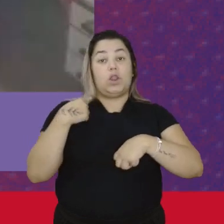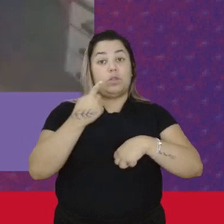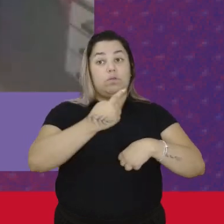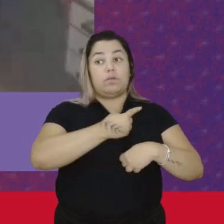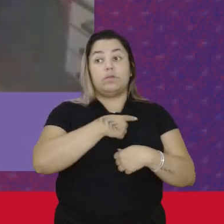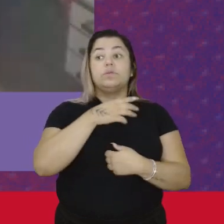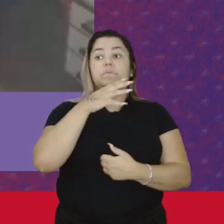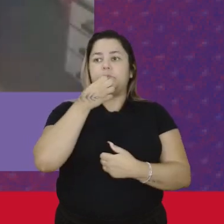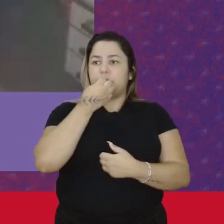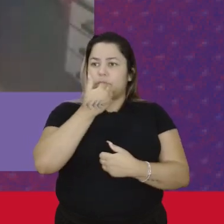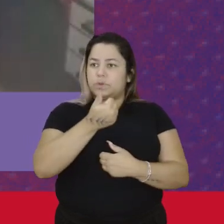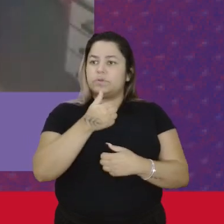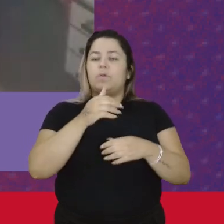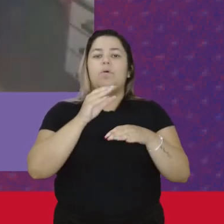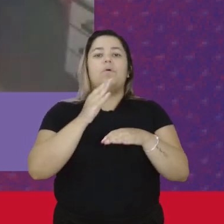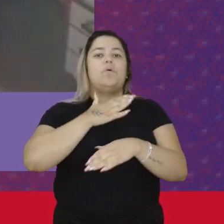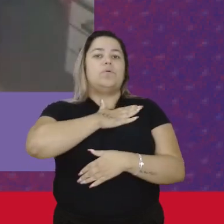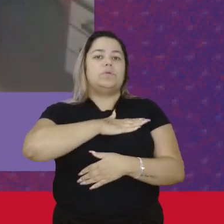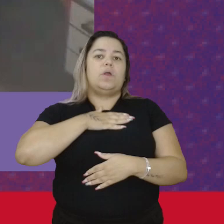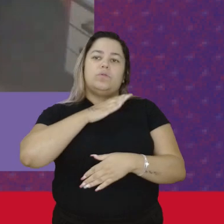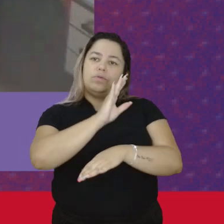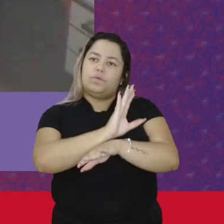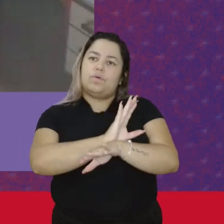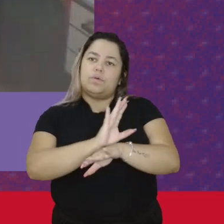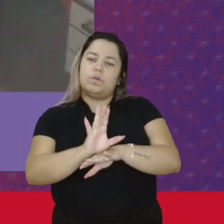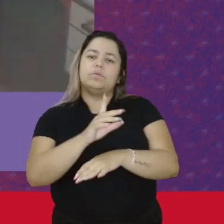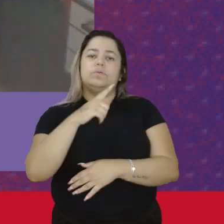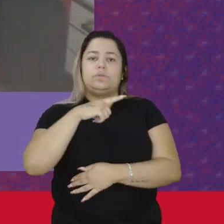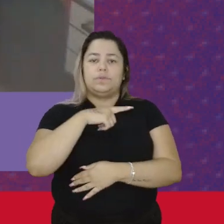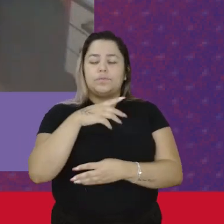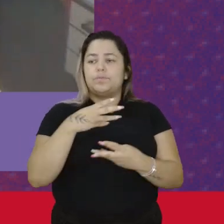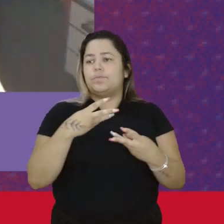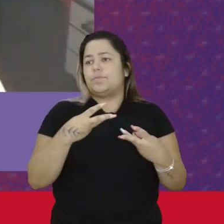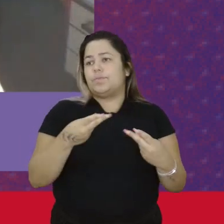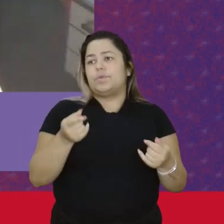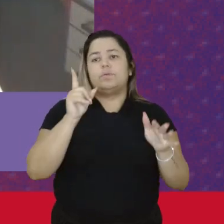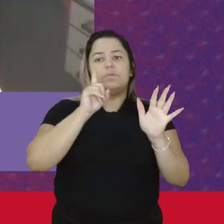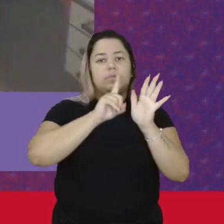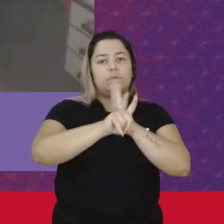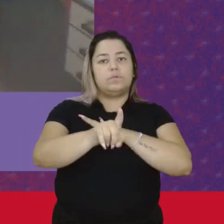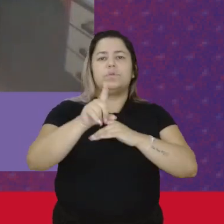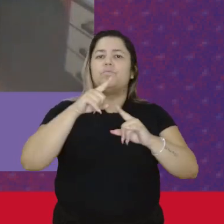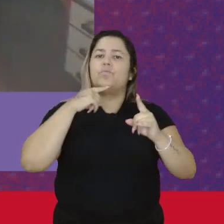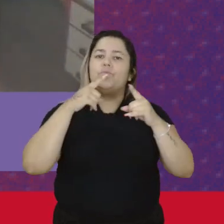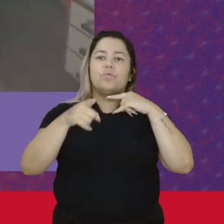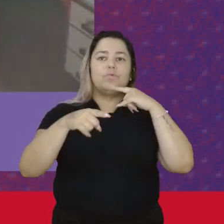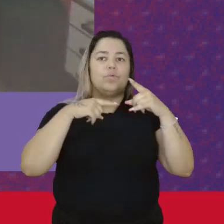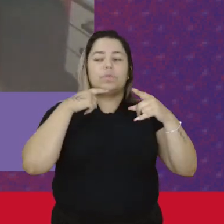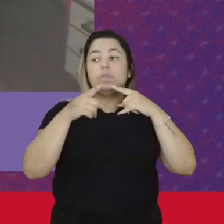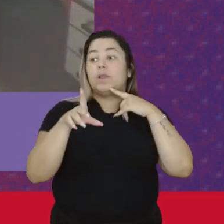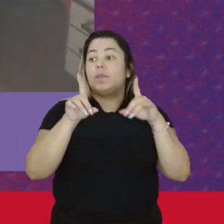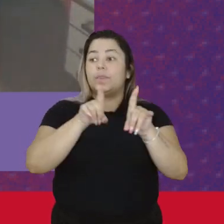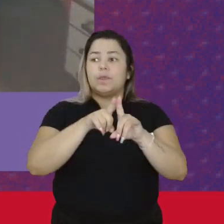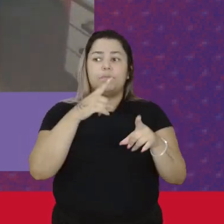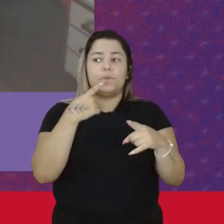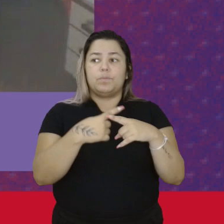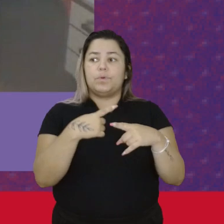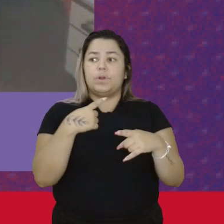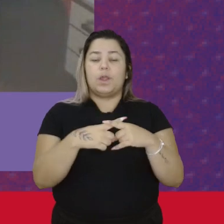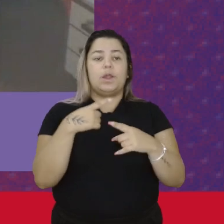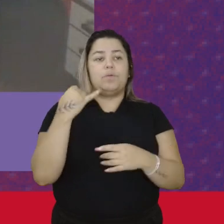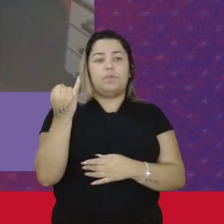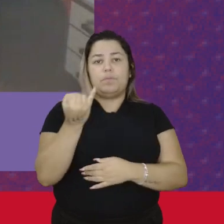vocês gostaram do curso, que bom que vocês têm muitas perguntas, muitas dúvidas, porque o